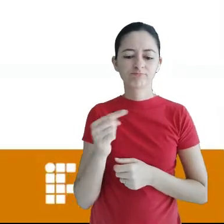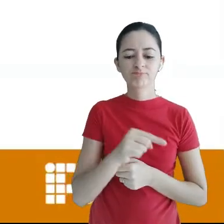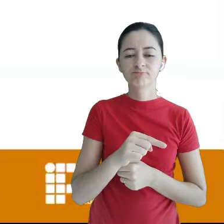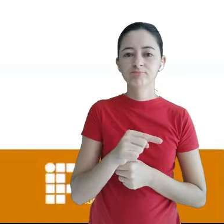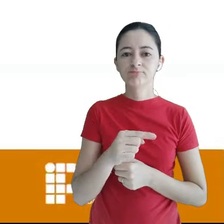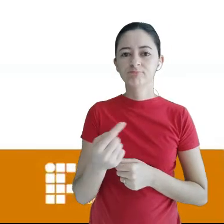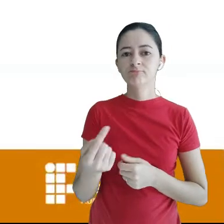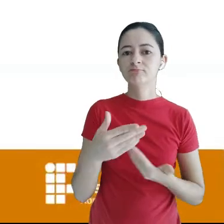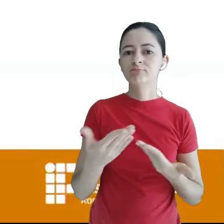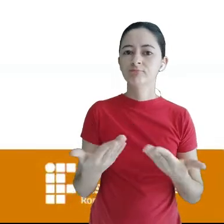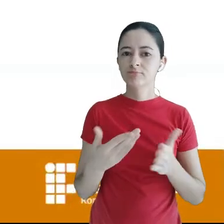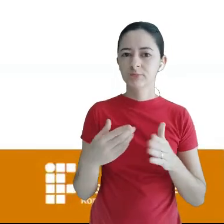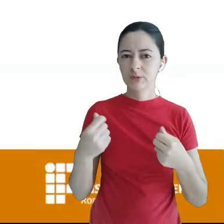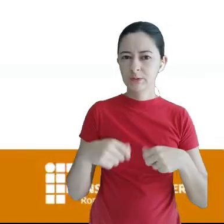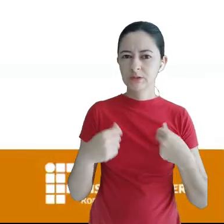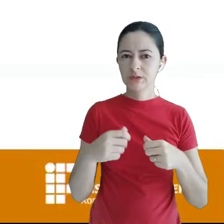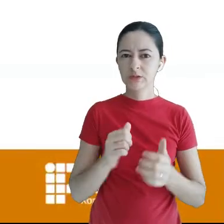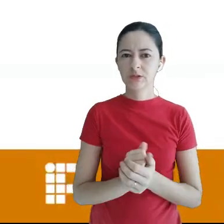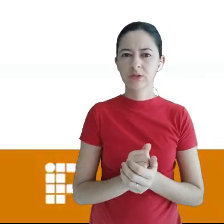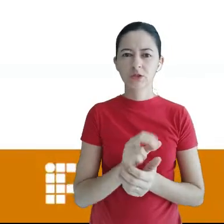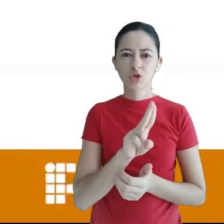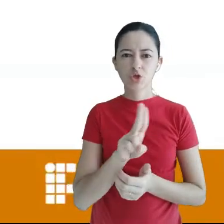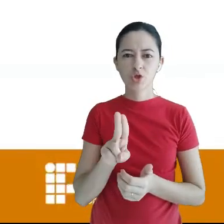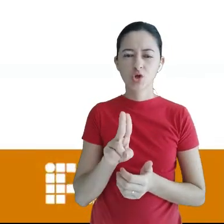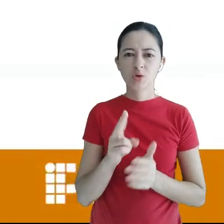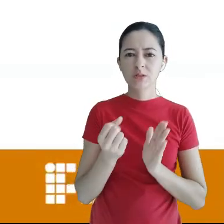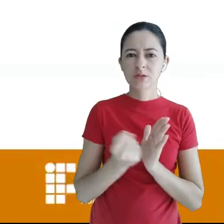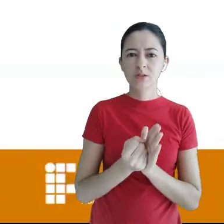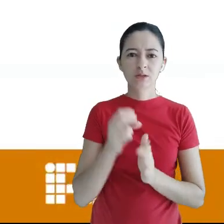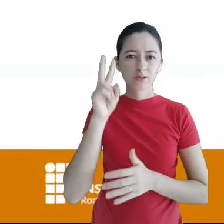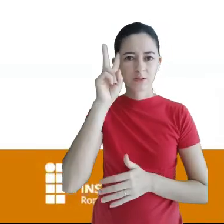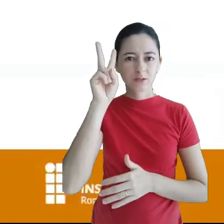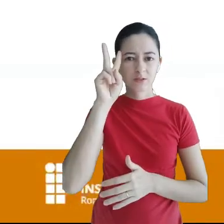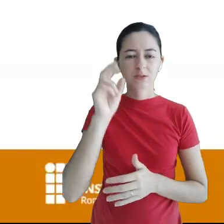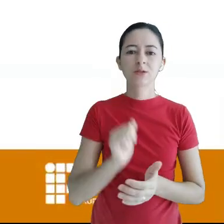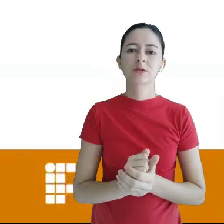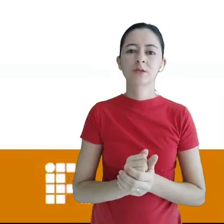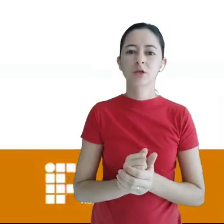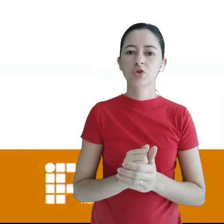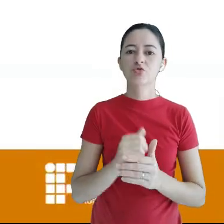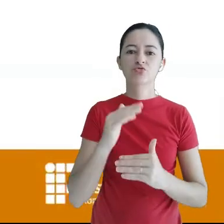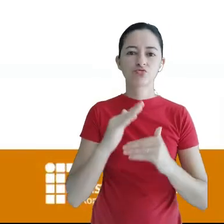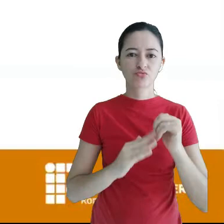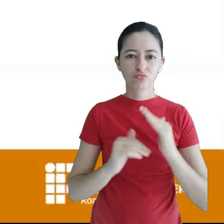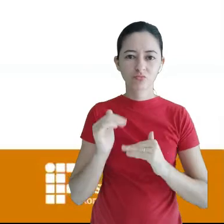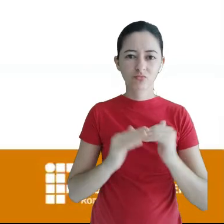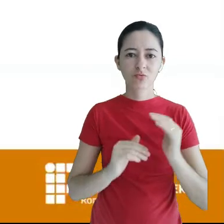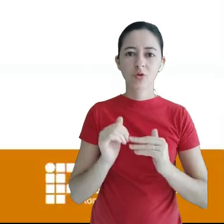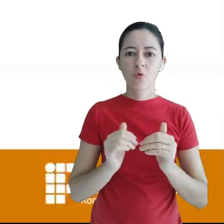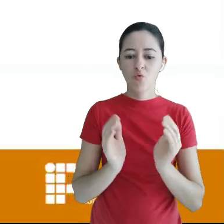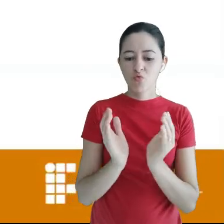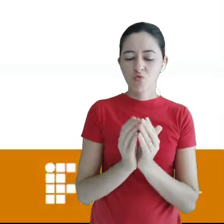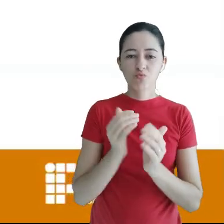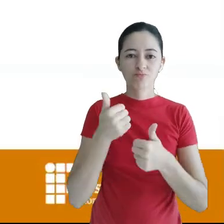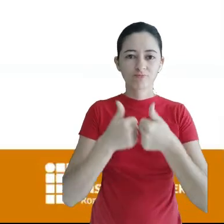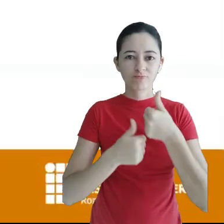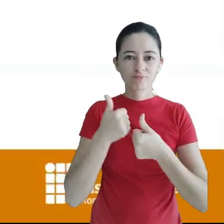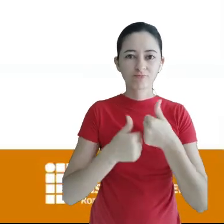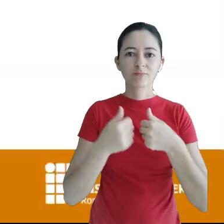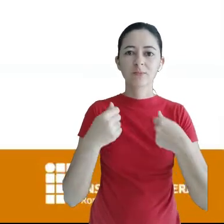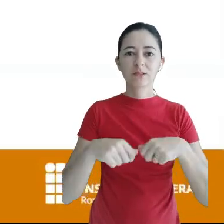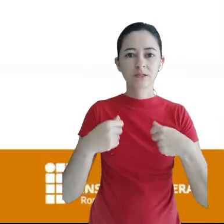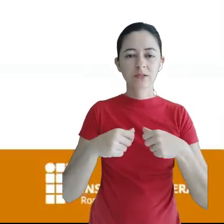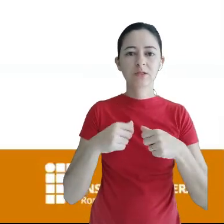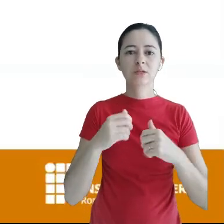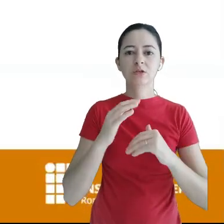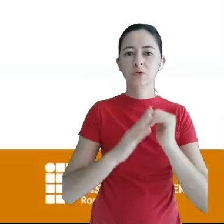Resposta de time precisa de jogador? Então, time nome, símbolo, história e os jogadores, né? Um time é composto por jogadores.